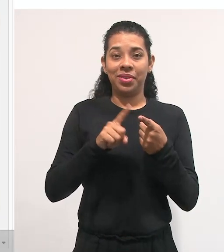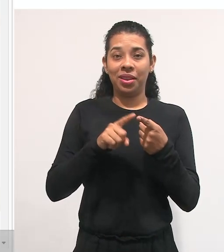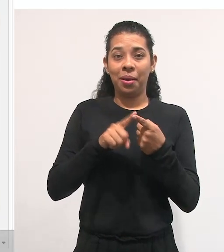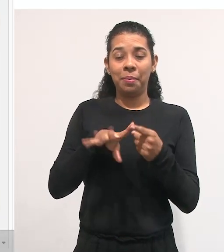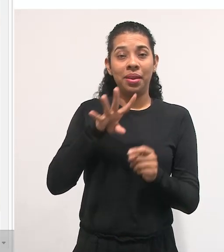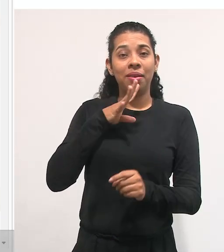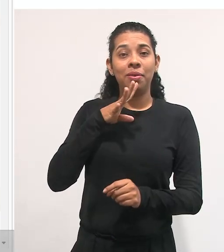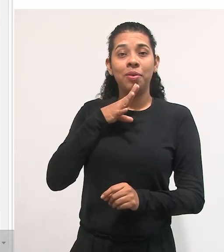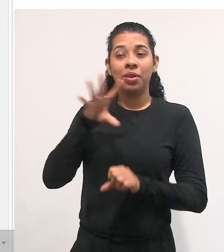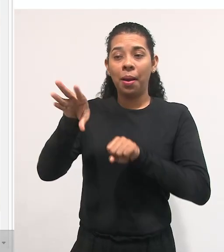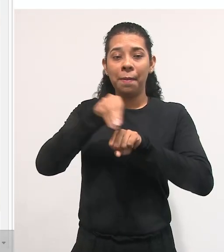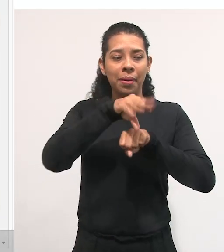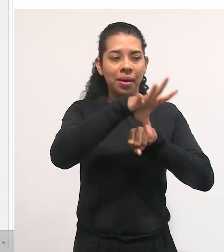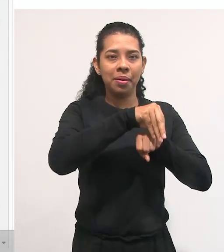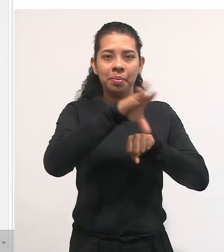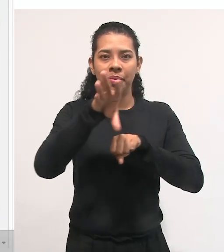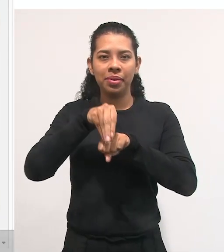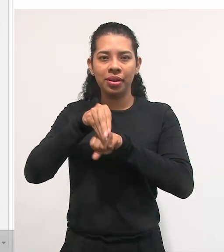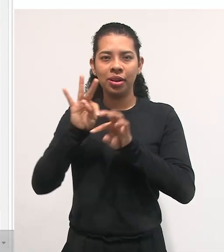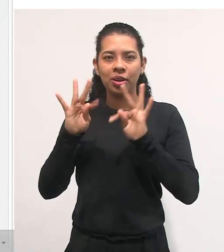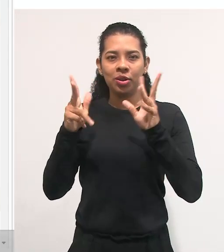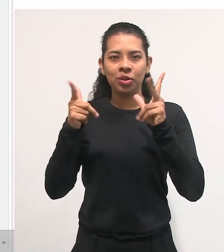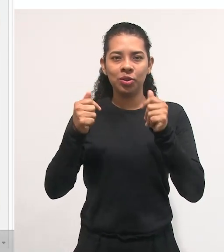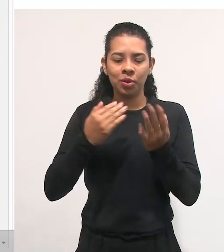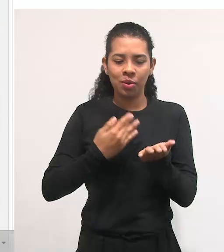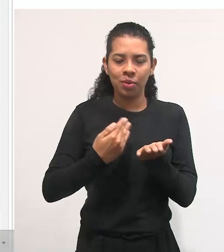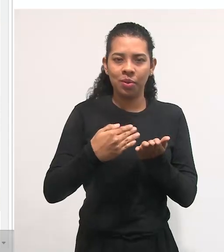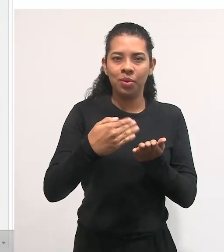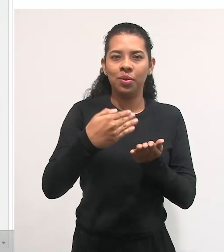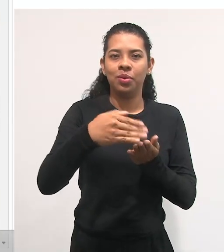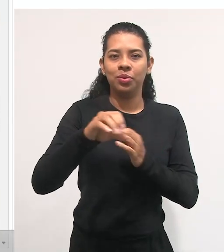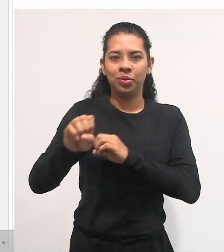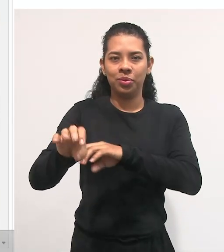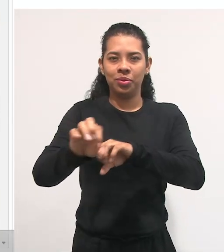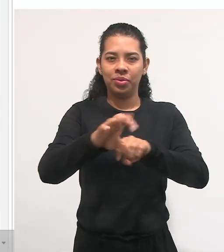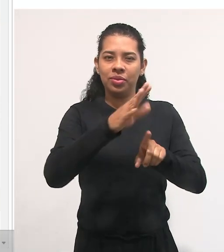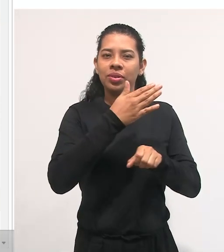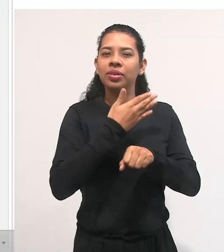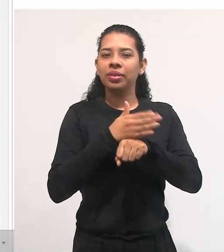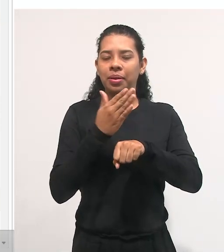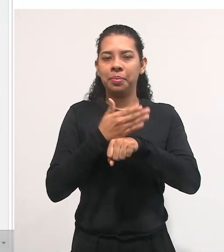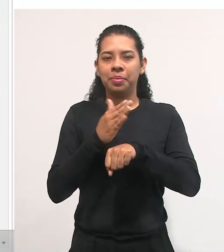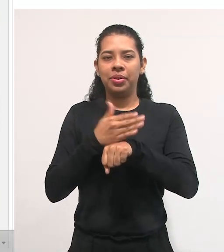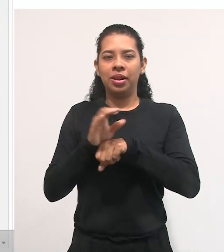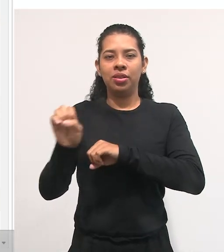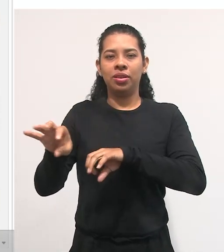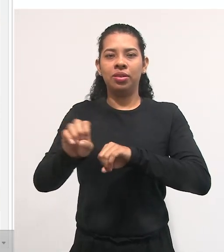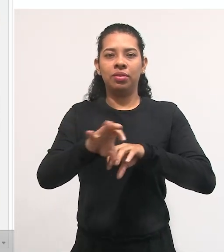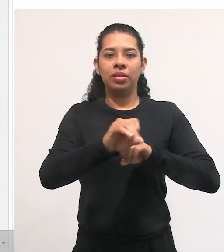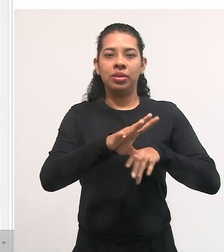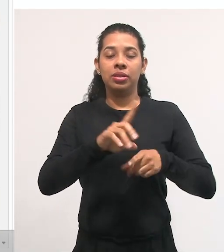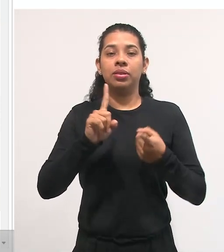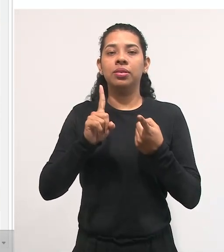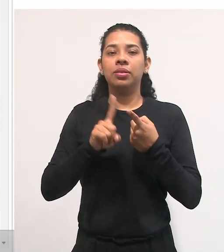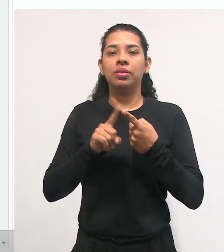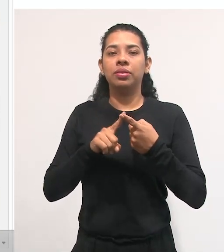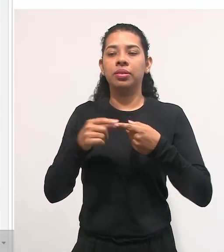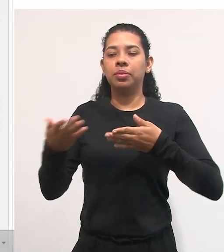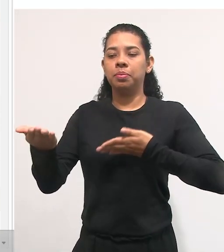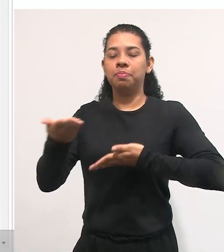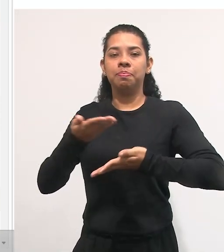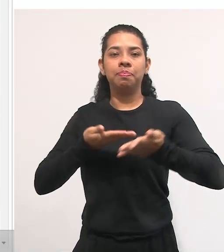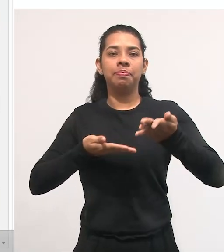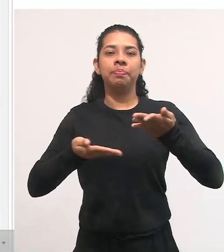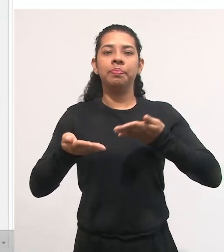habilidades atitudes e valores que conduzam a praxes educativa o funcionamento da instituição e a relação